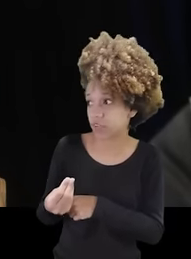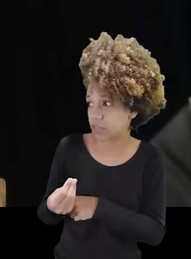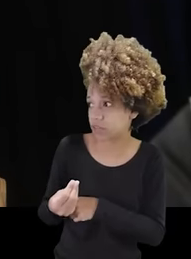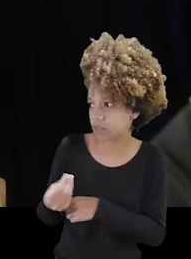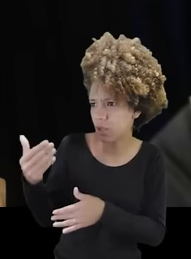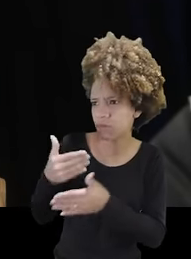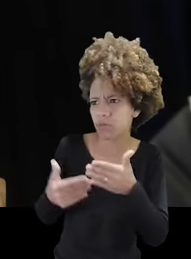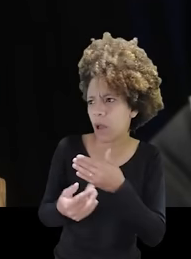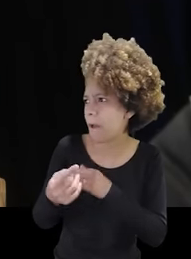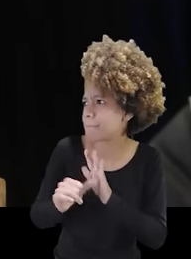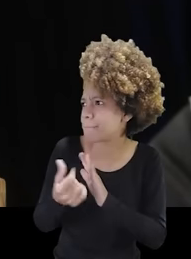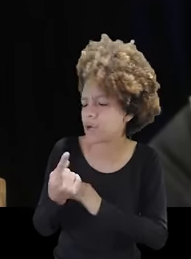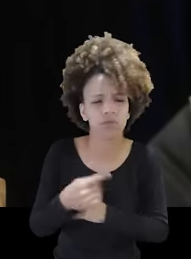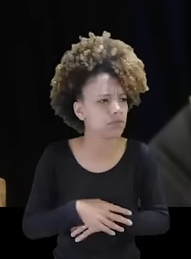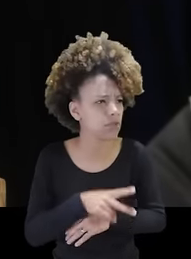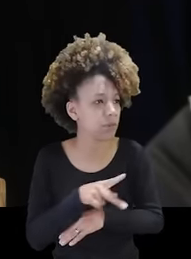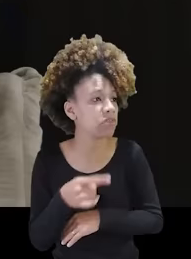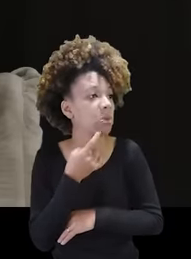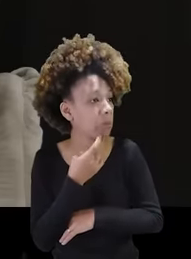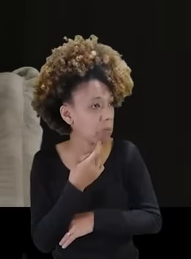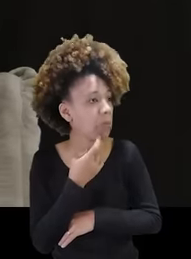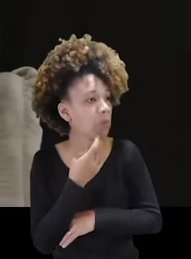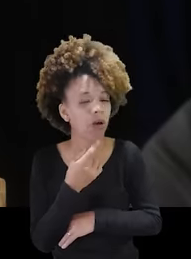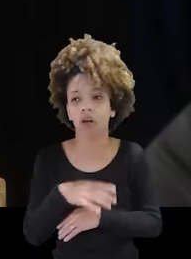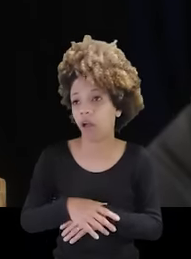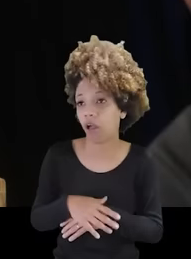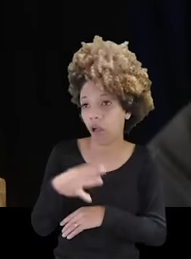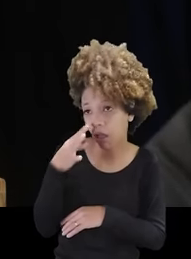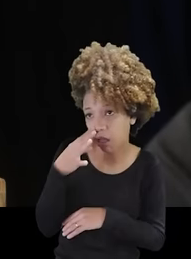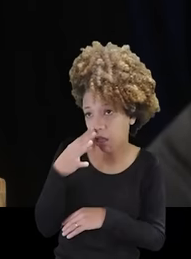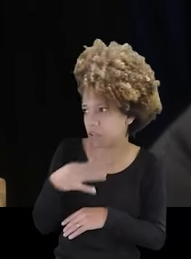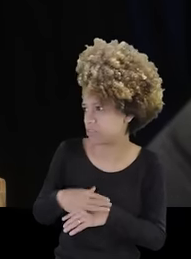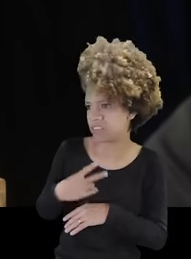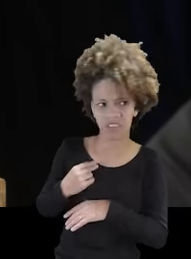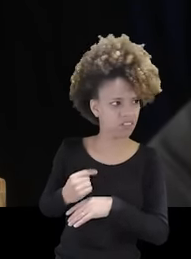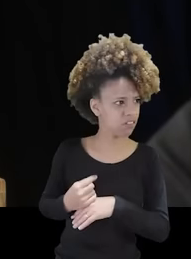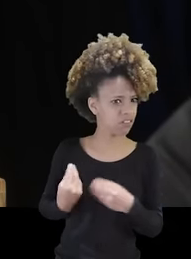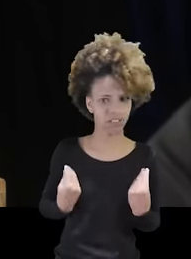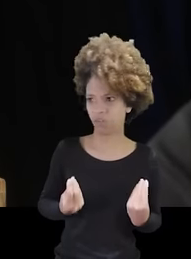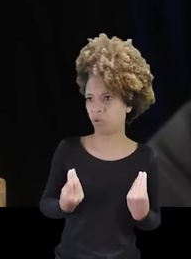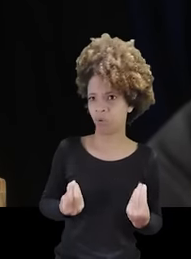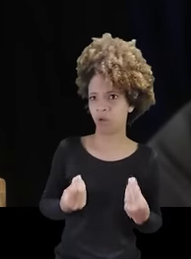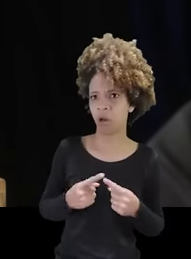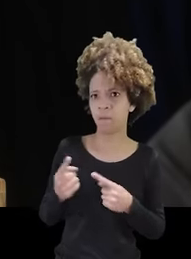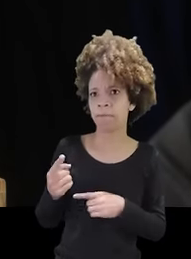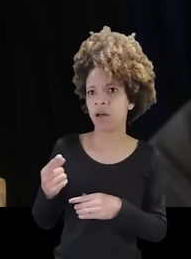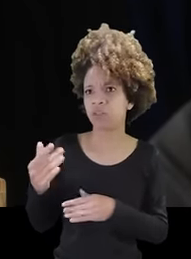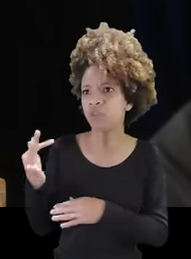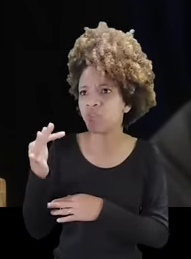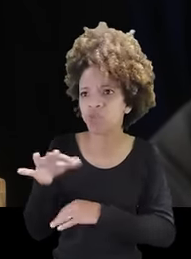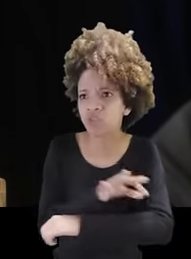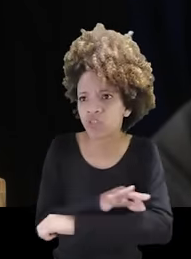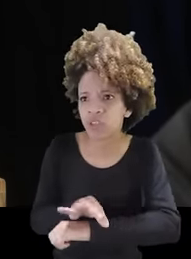ela pôs no slide eu fiquei eu professor muito bem É o gente mas ele falou